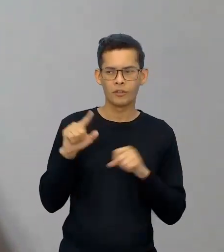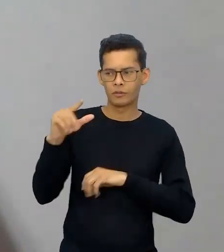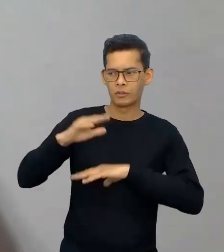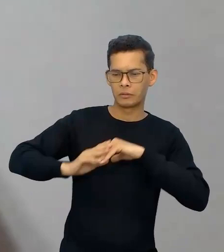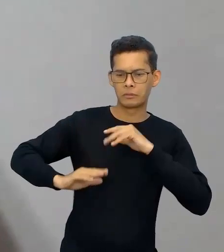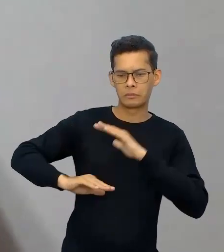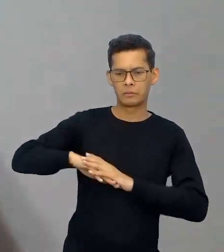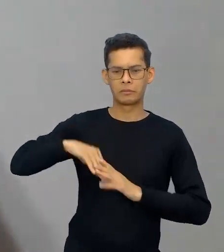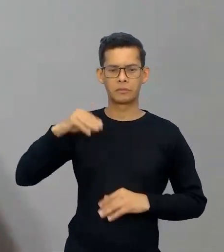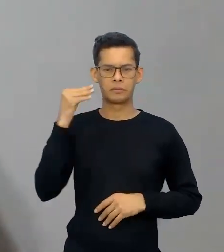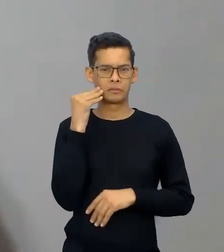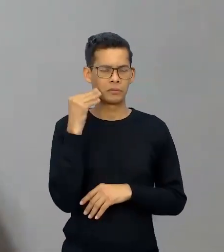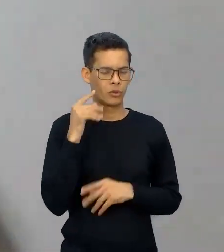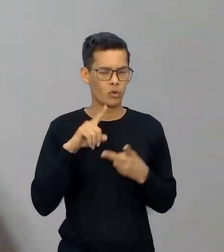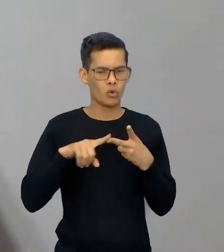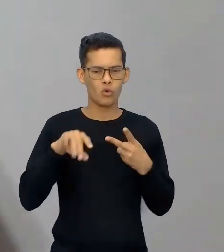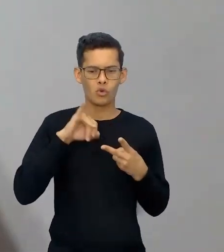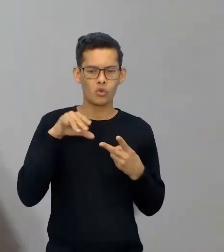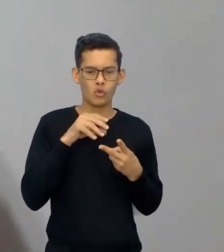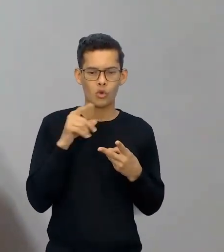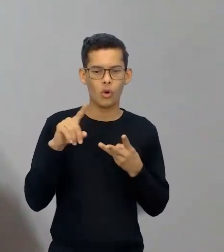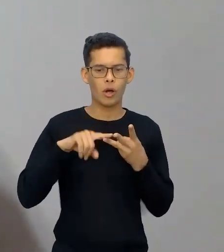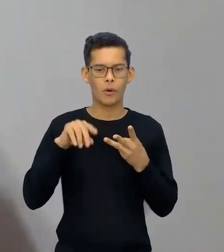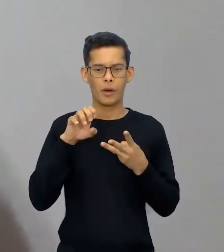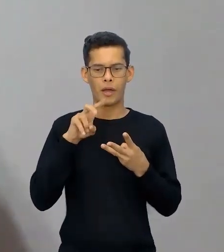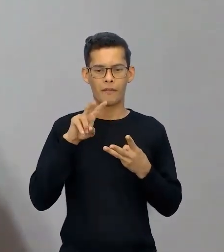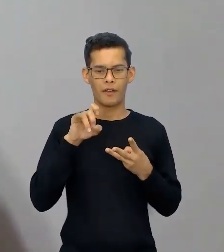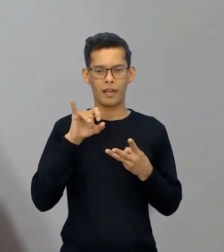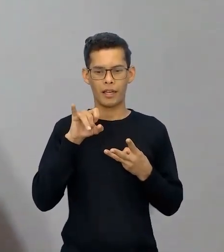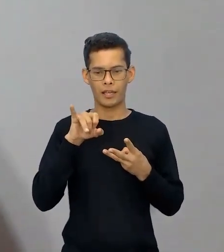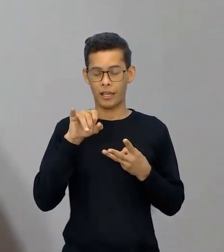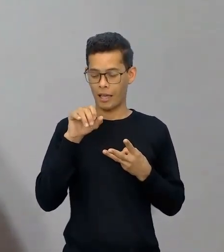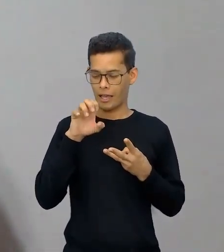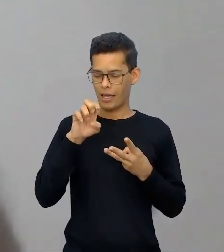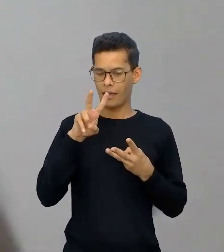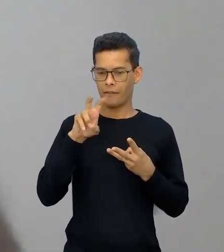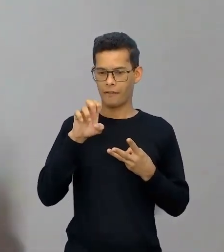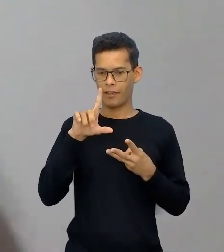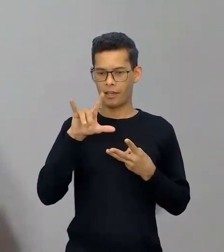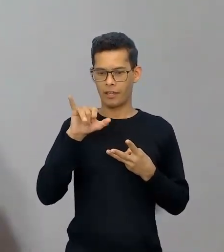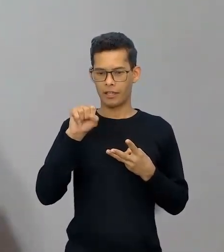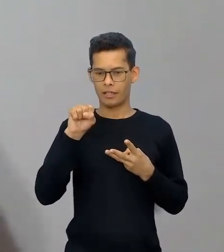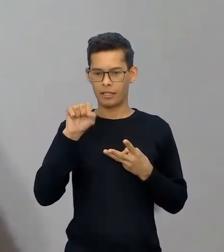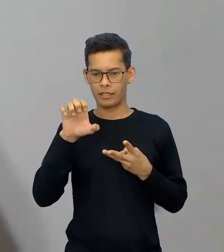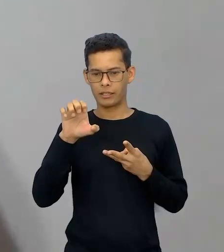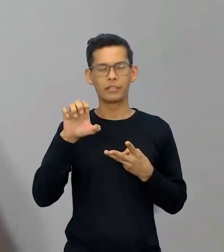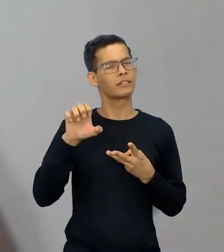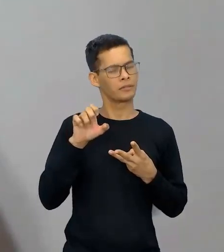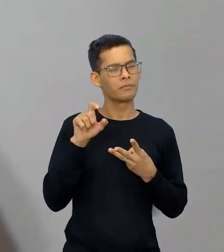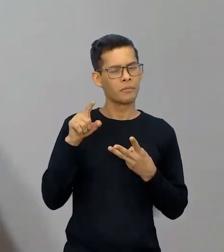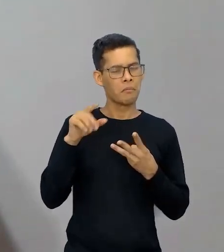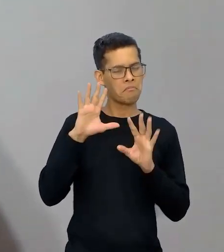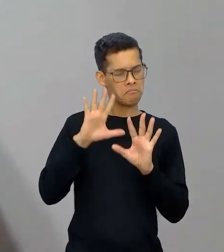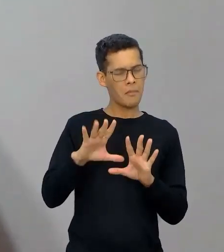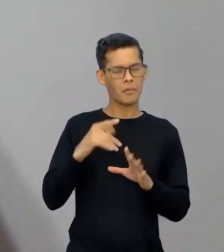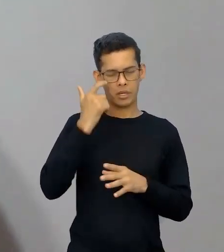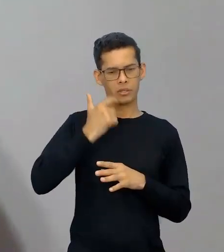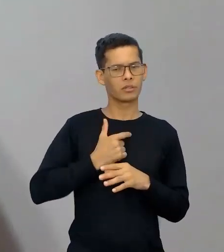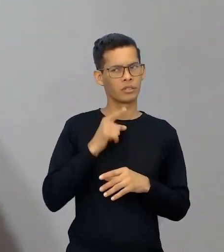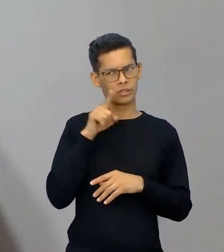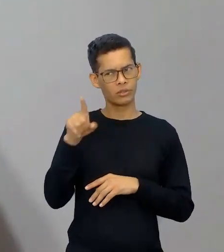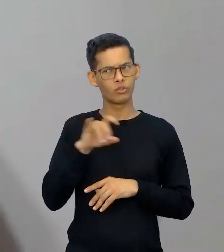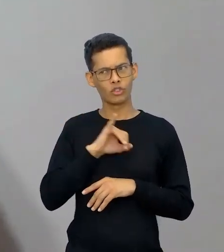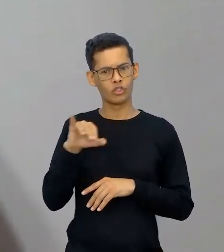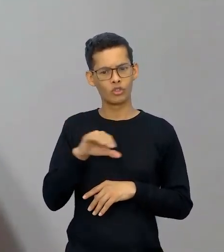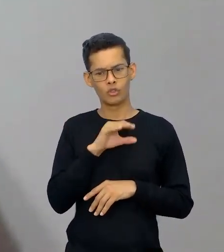prática experimental do João, da Evelise. São práticas extremamente interessantes, mas assim como você falou, talvez a do João